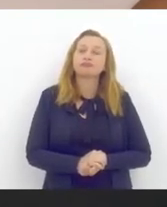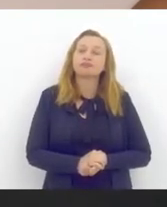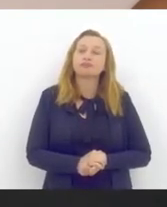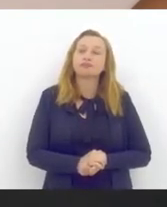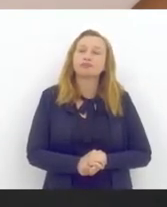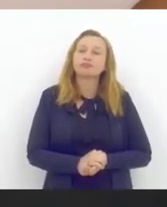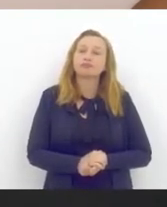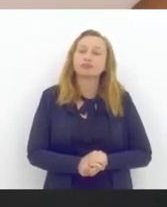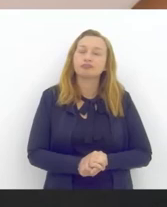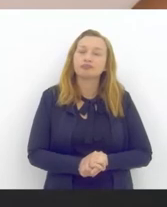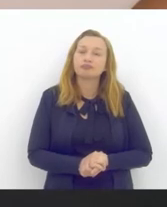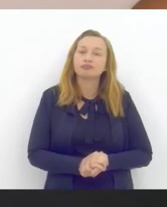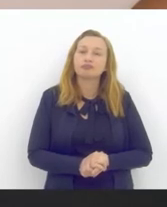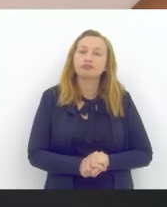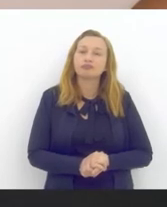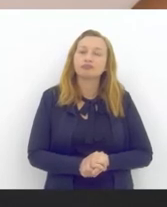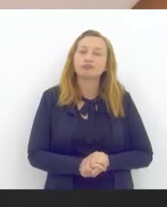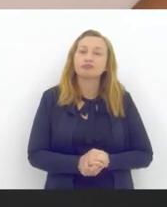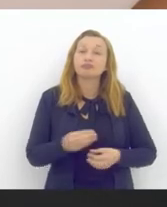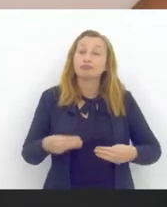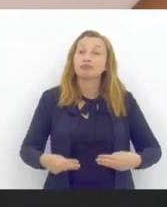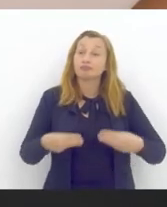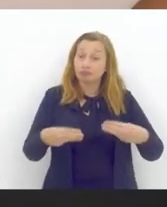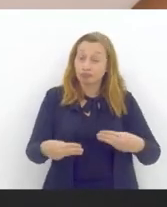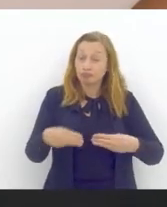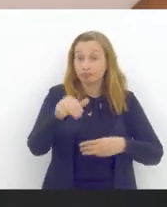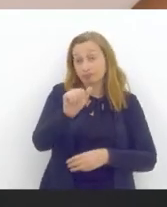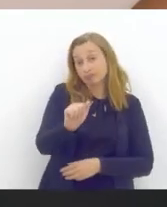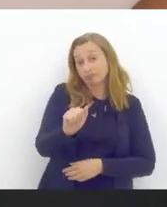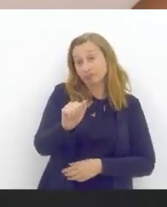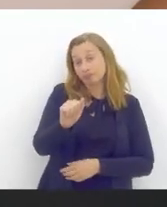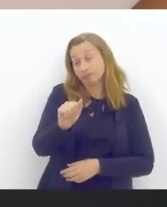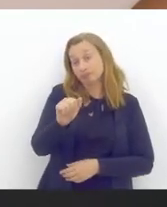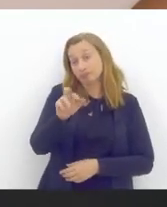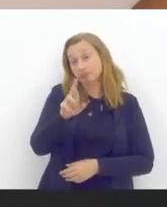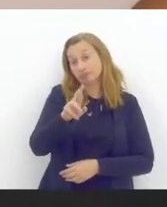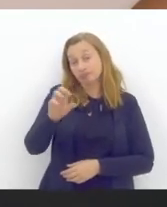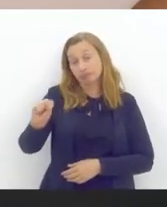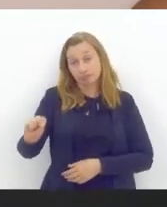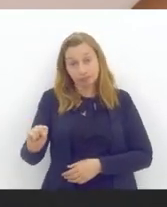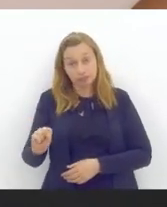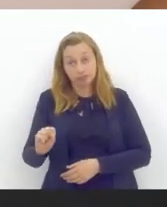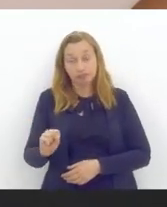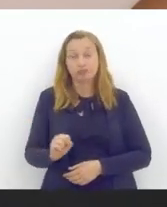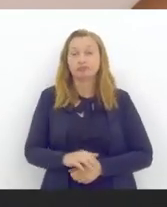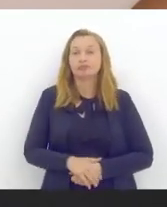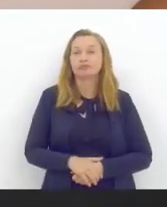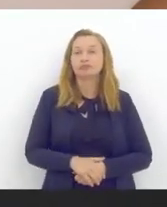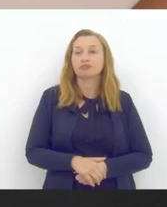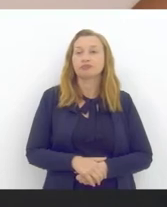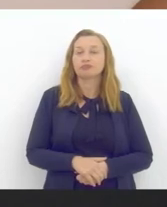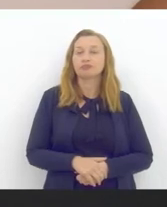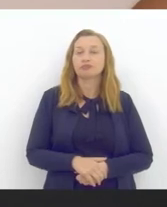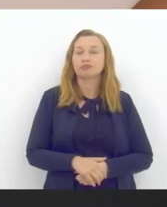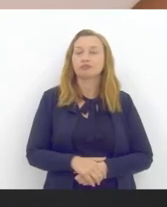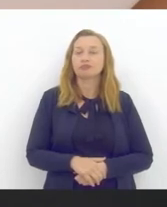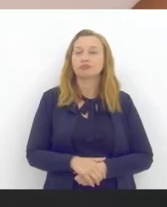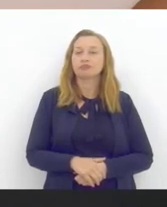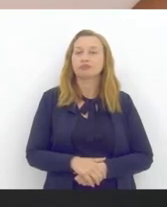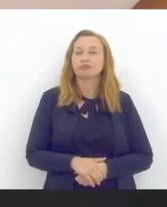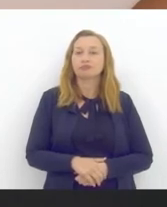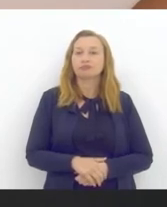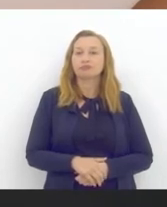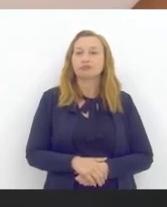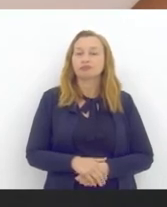ainda dá tempo, o ministro Barroso concedeu medida liminar ao Estado